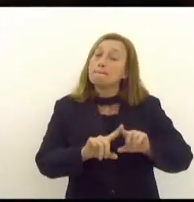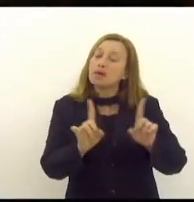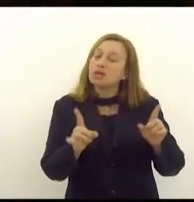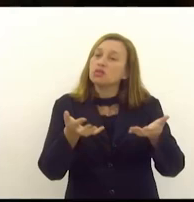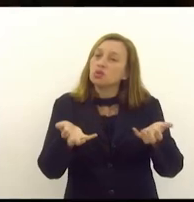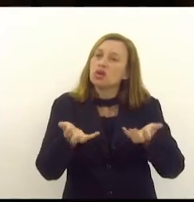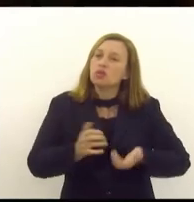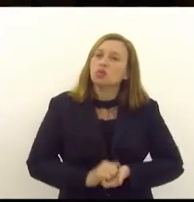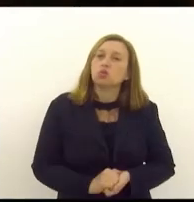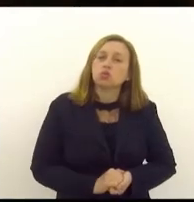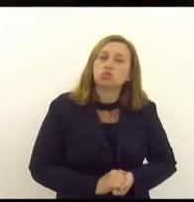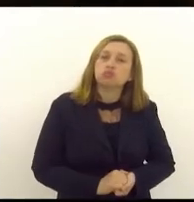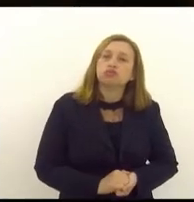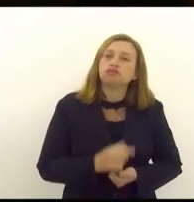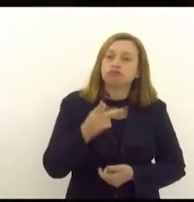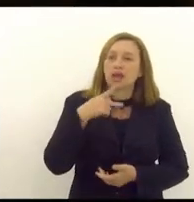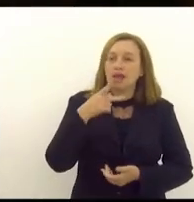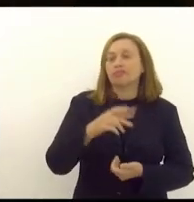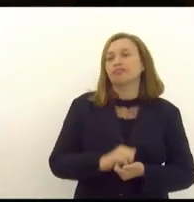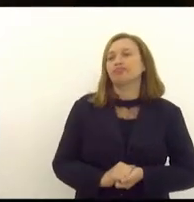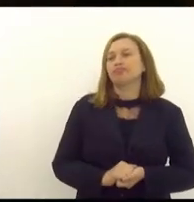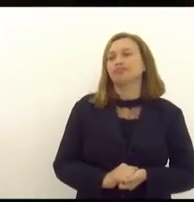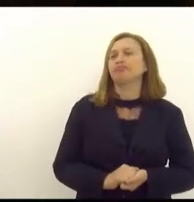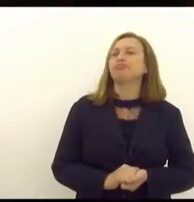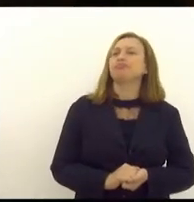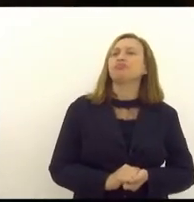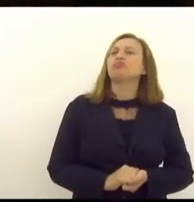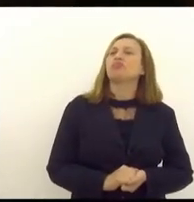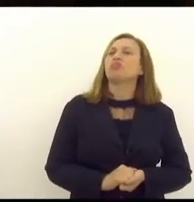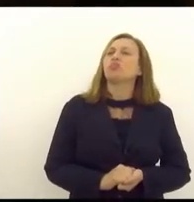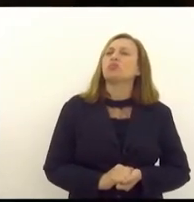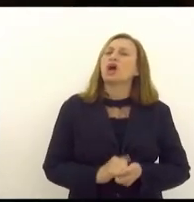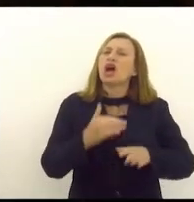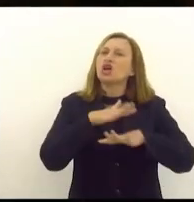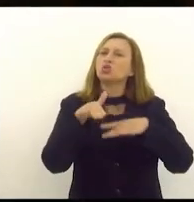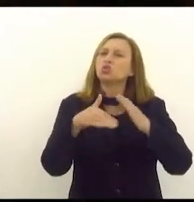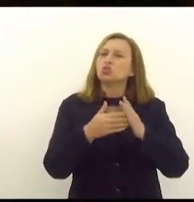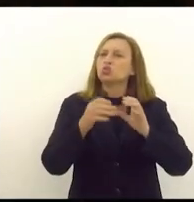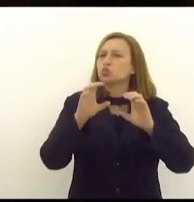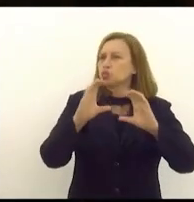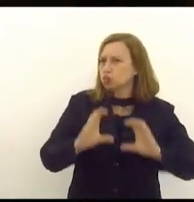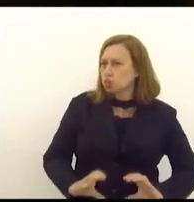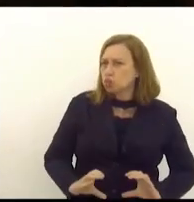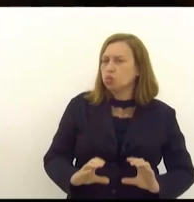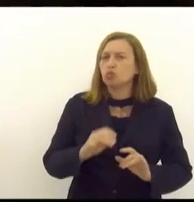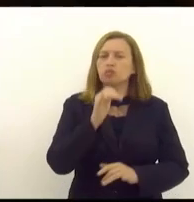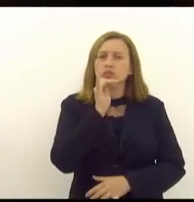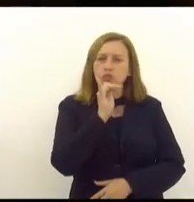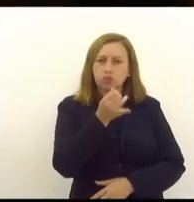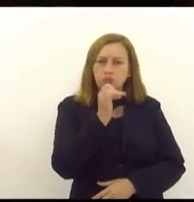quero dizer o seguinte a todo cidadão Fluminense